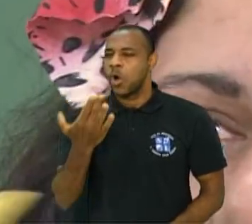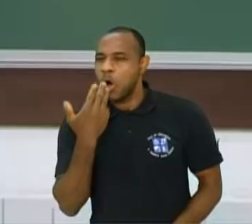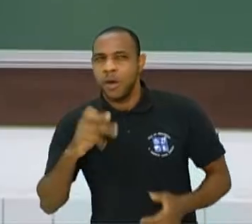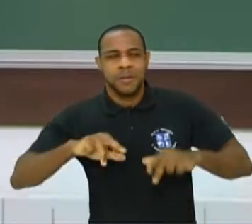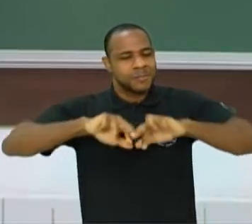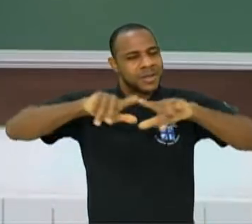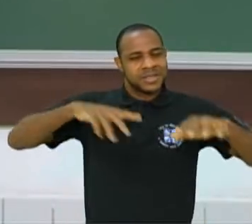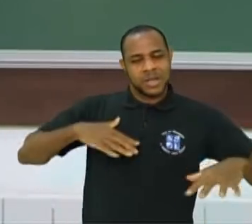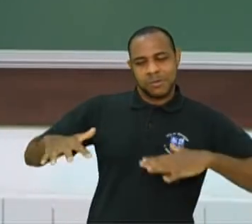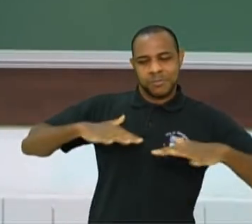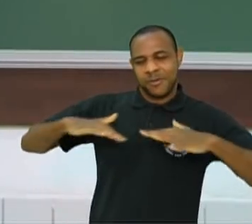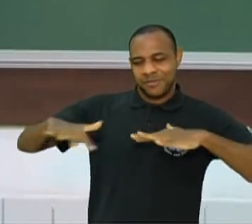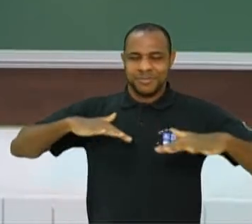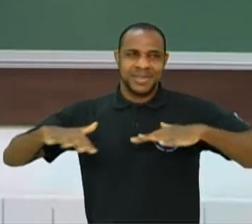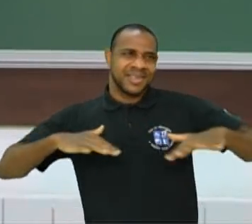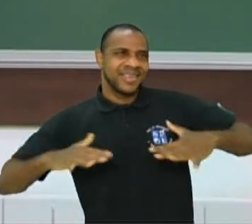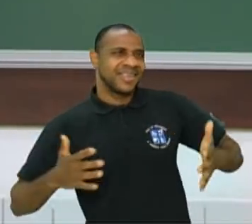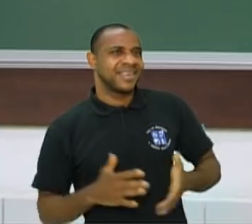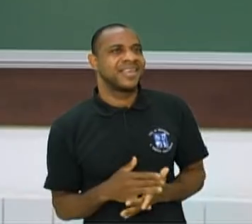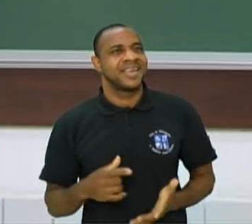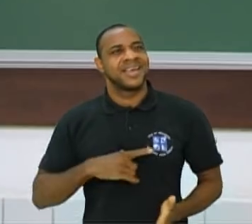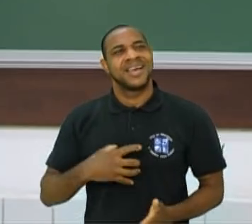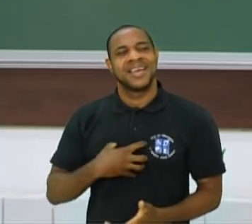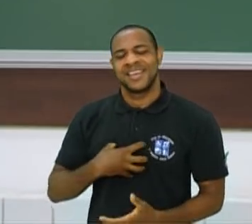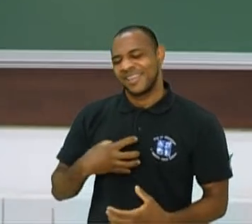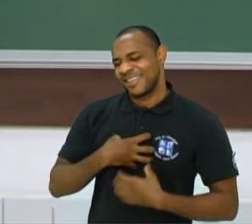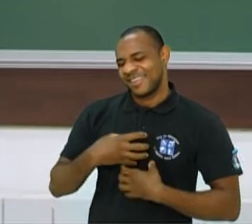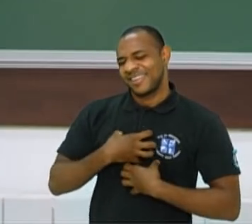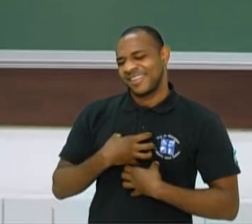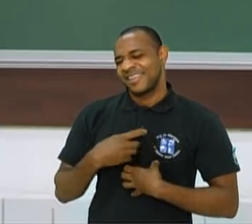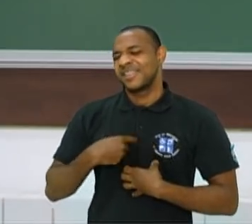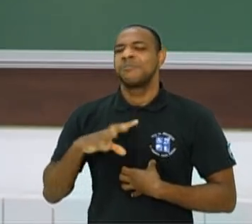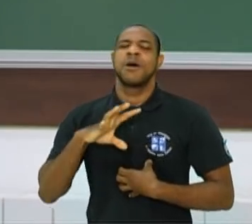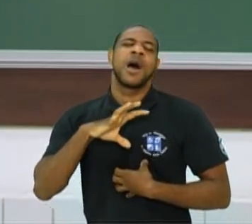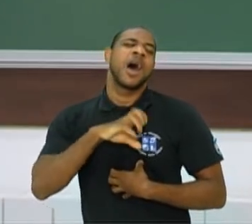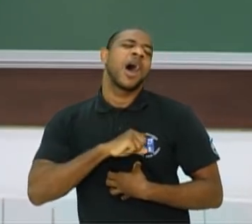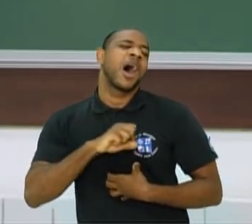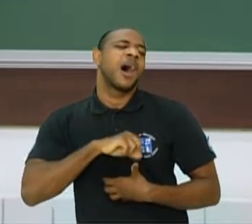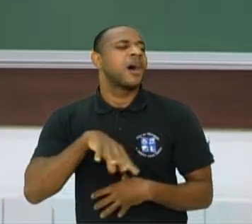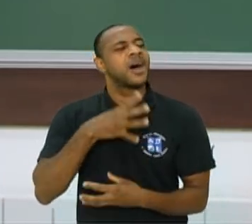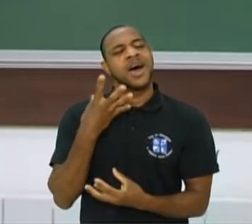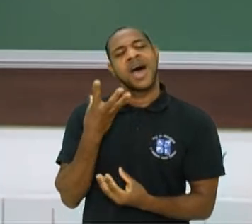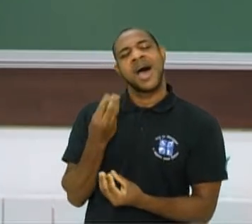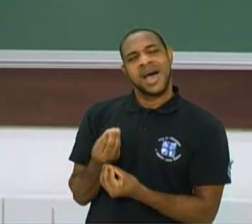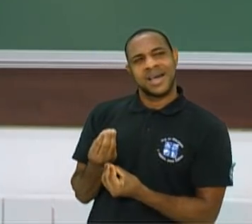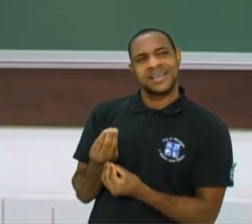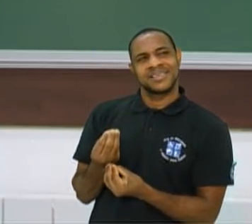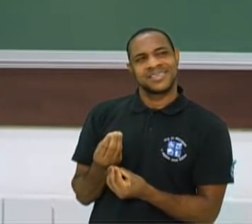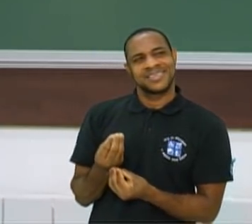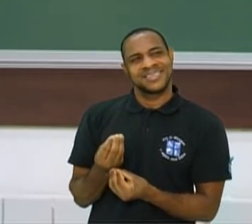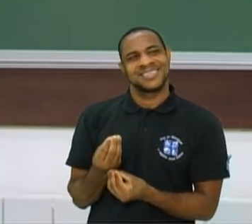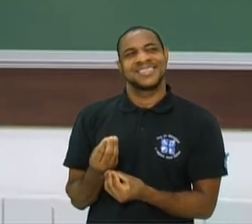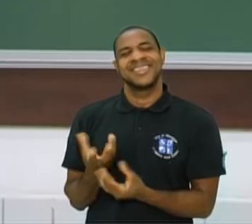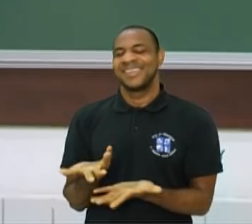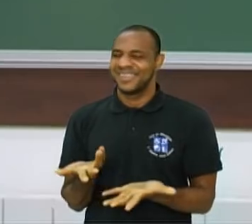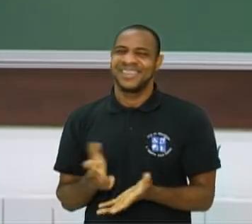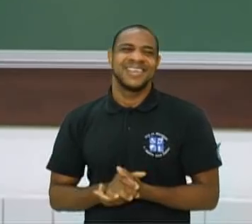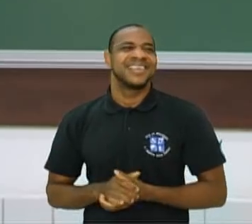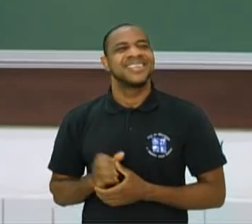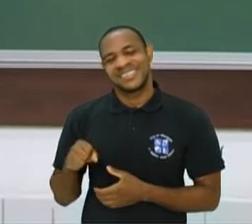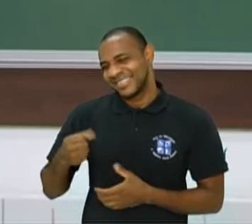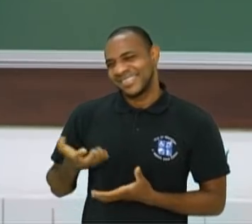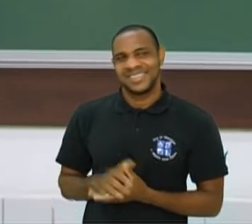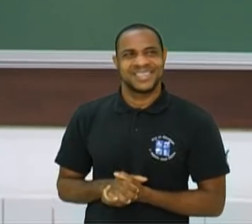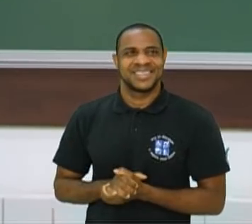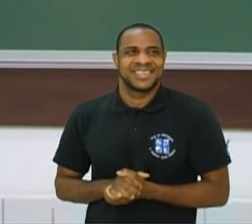tenho movimento e eu tenho muito amor pela arte. Ai, é isso, né?